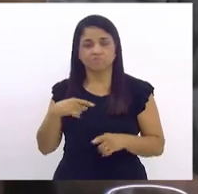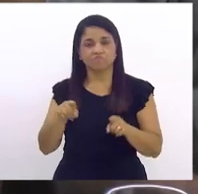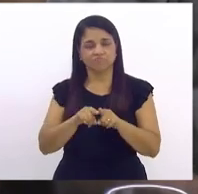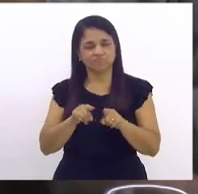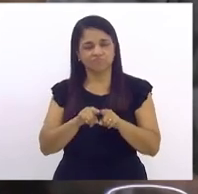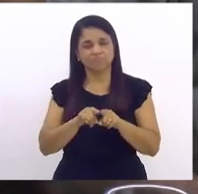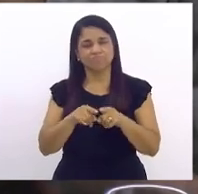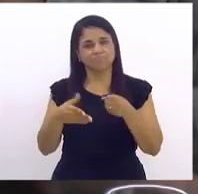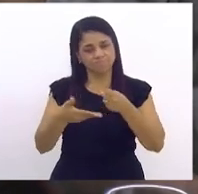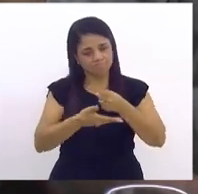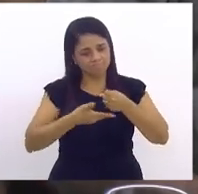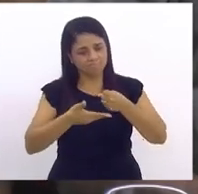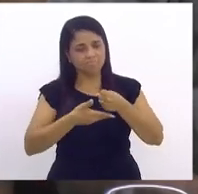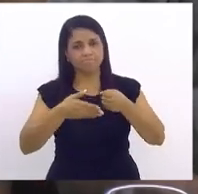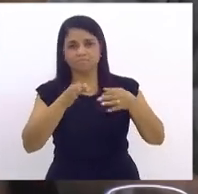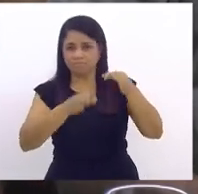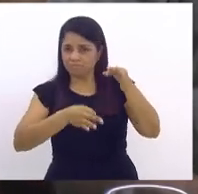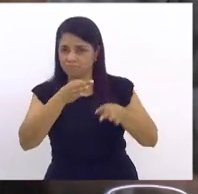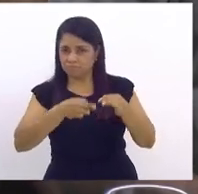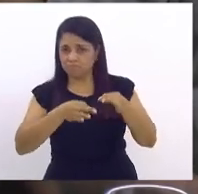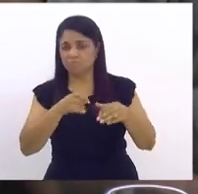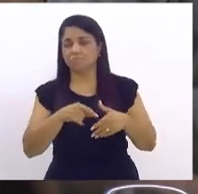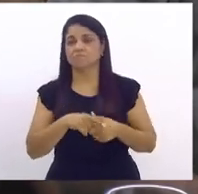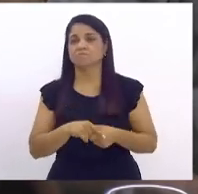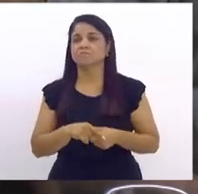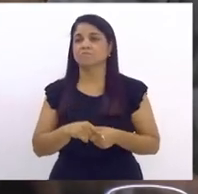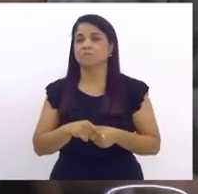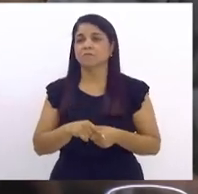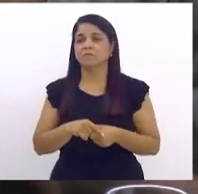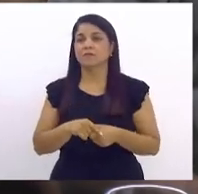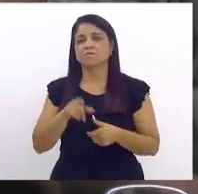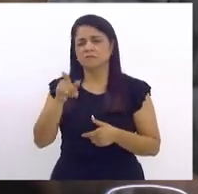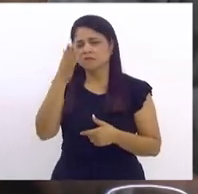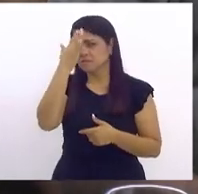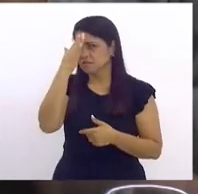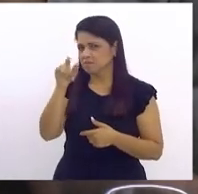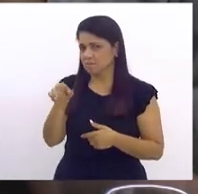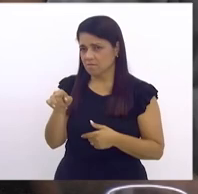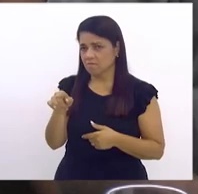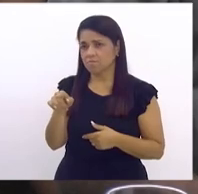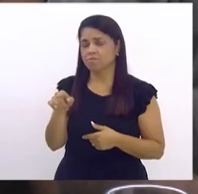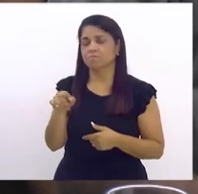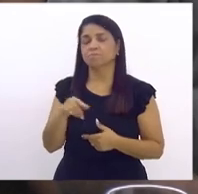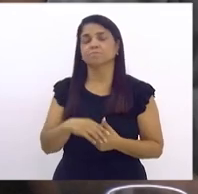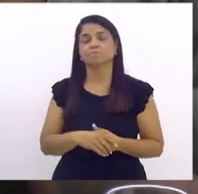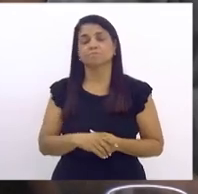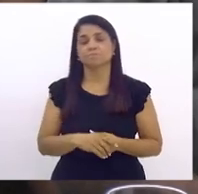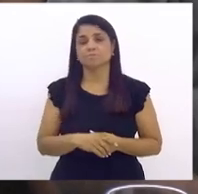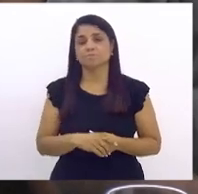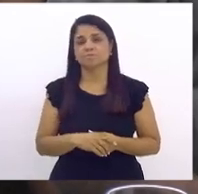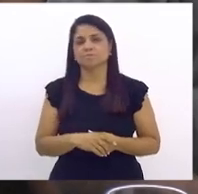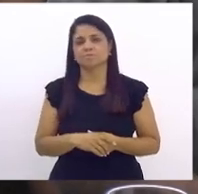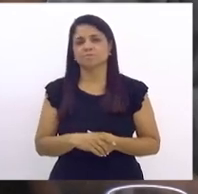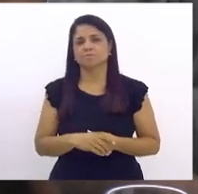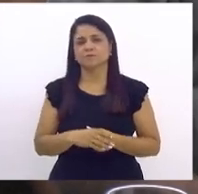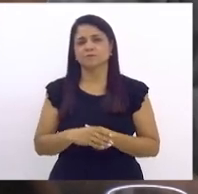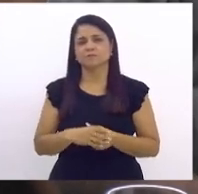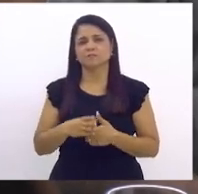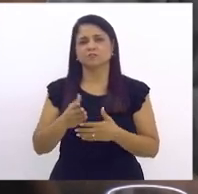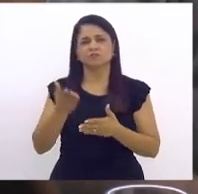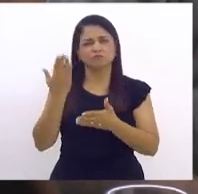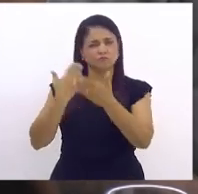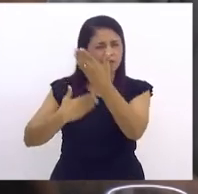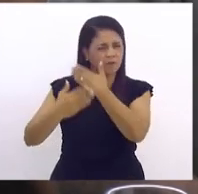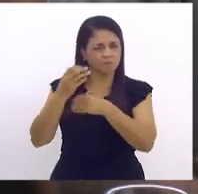fundamento jurídico. Como sabe bem Vossa Excelência, porque há muito tempo faz política